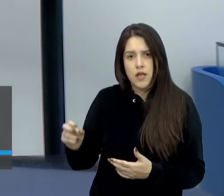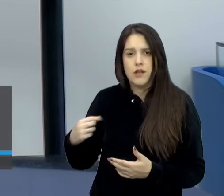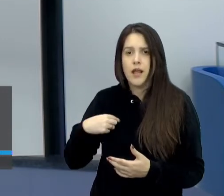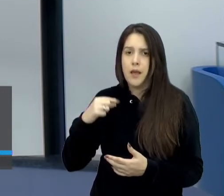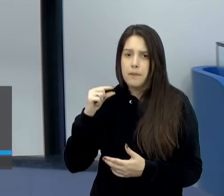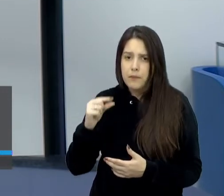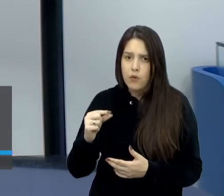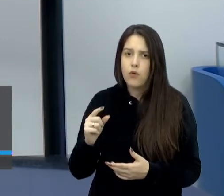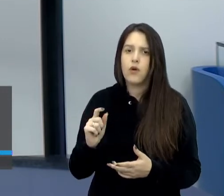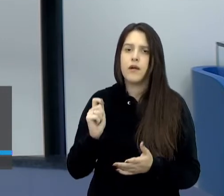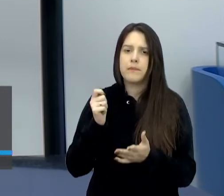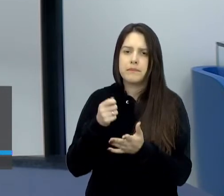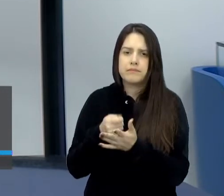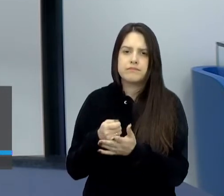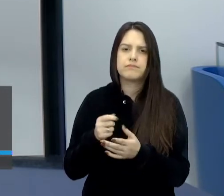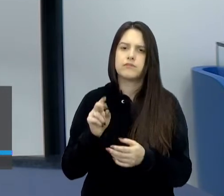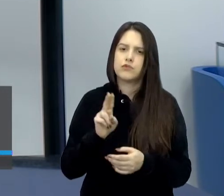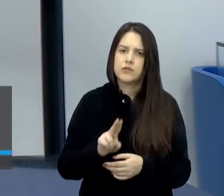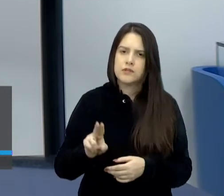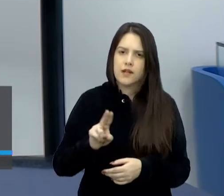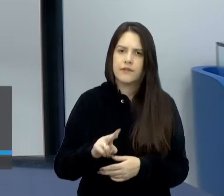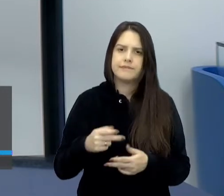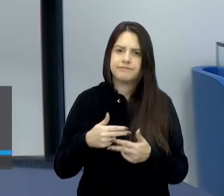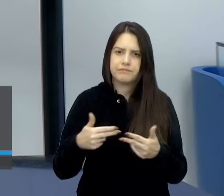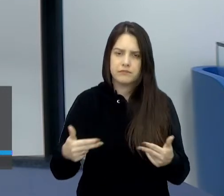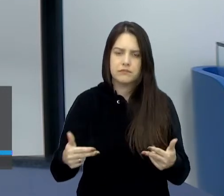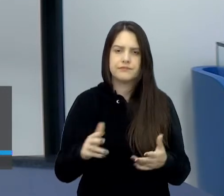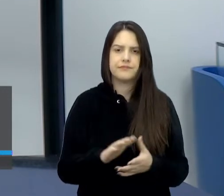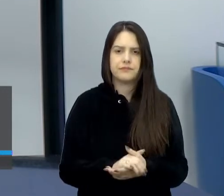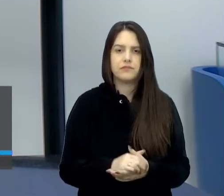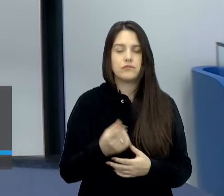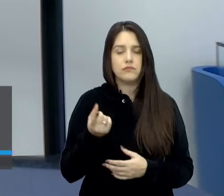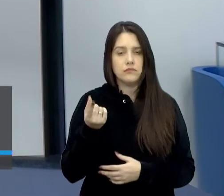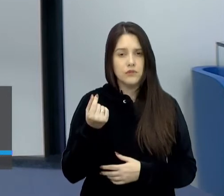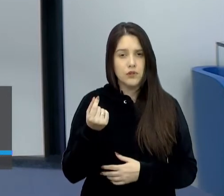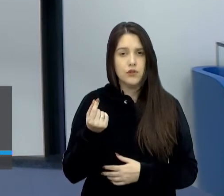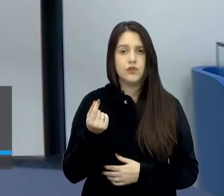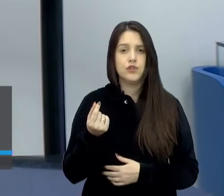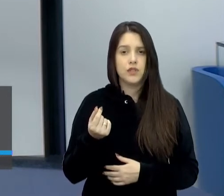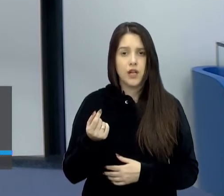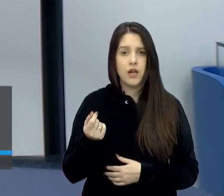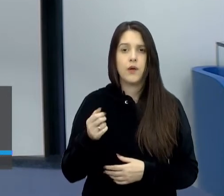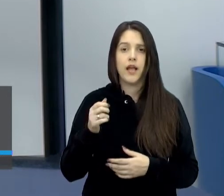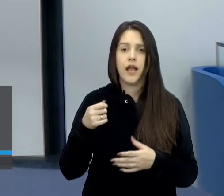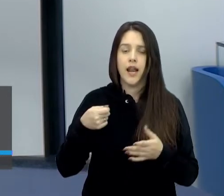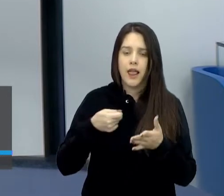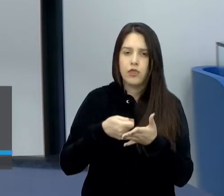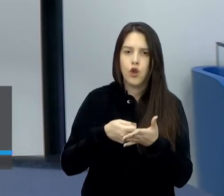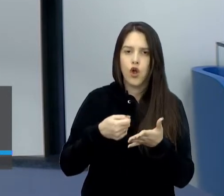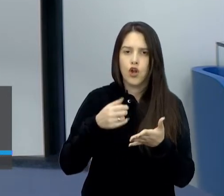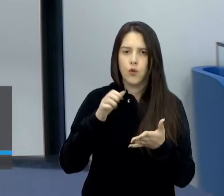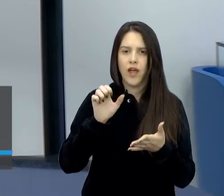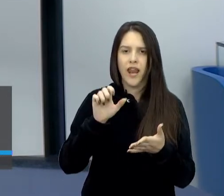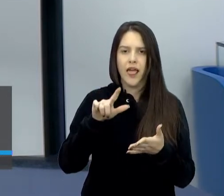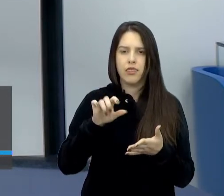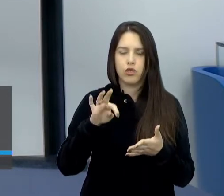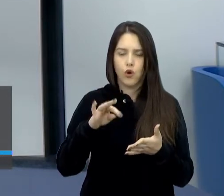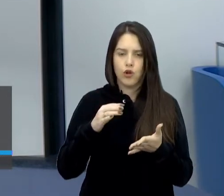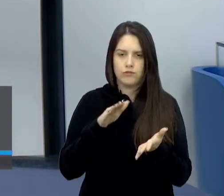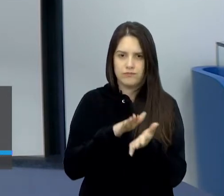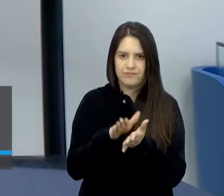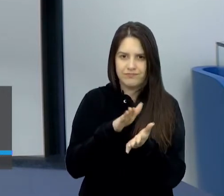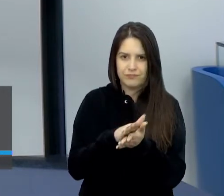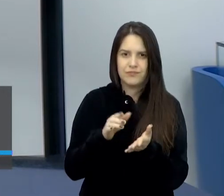sendo muito utilizado aí o Pix, porque é um dinheiro eletrônico gratuito e a gente não paga tarifa para